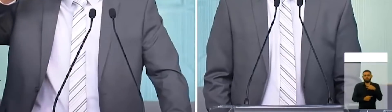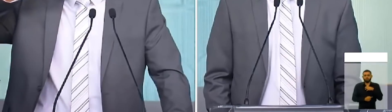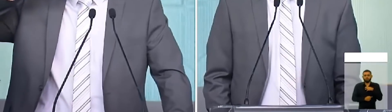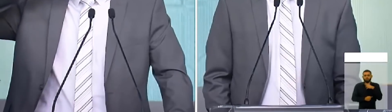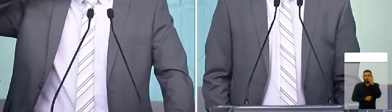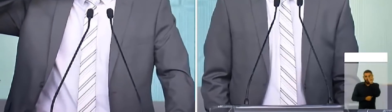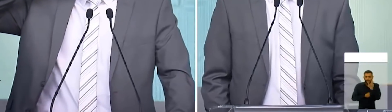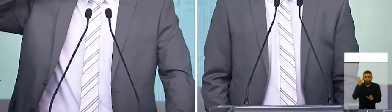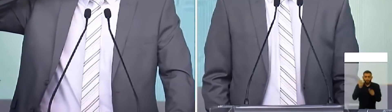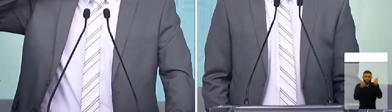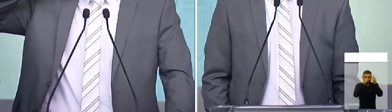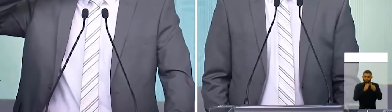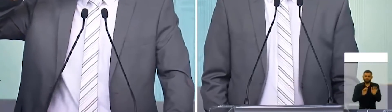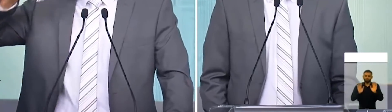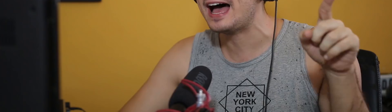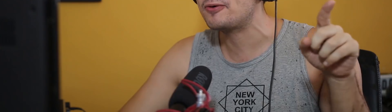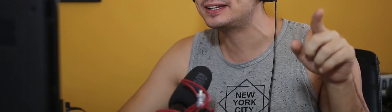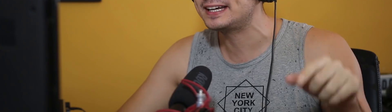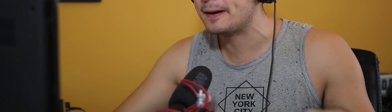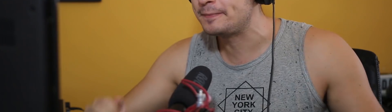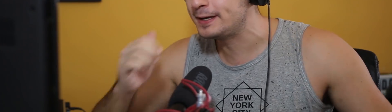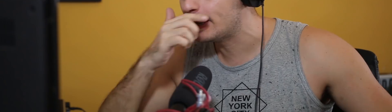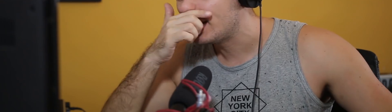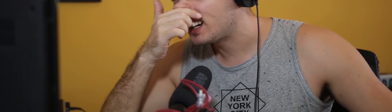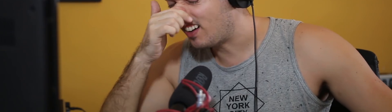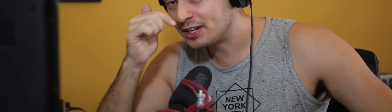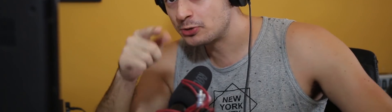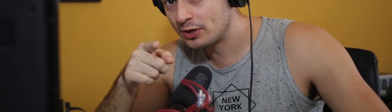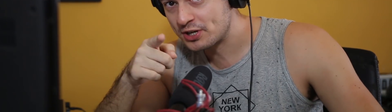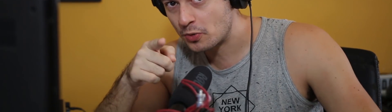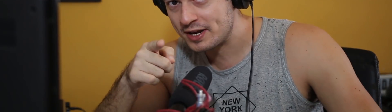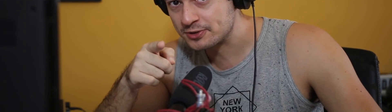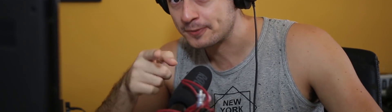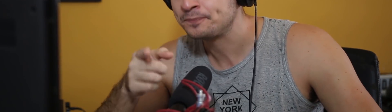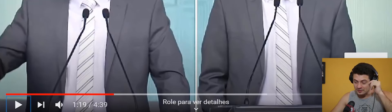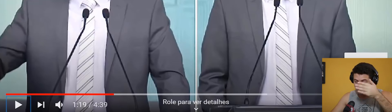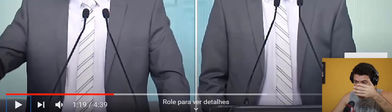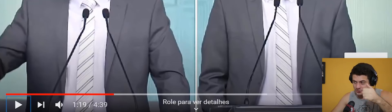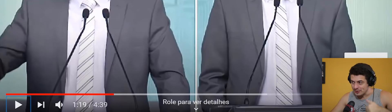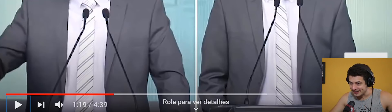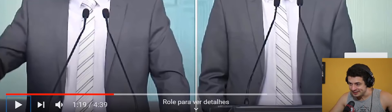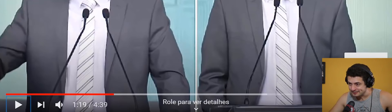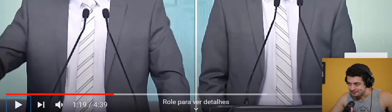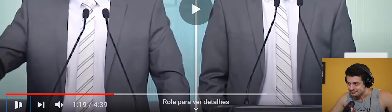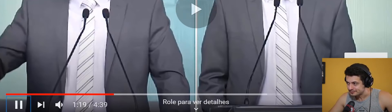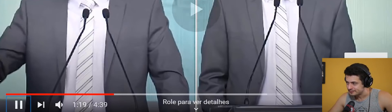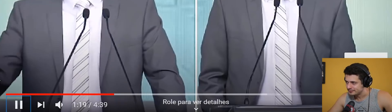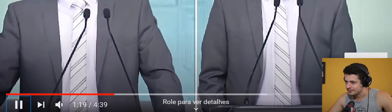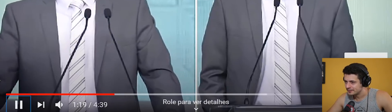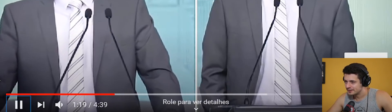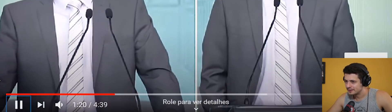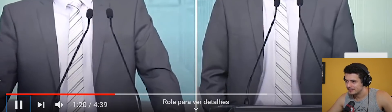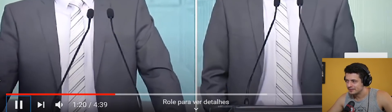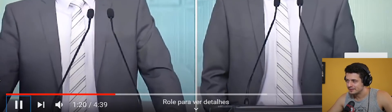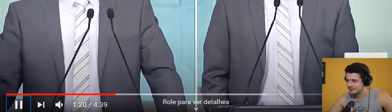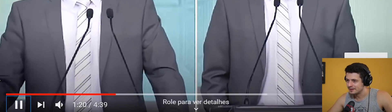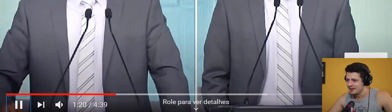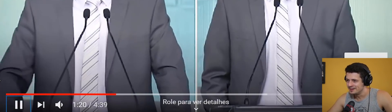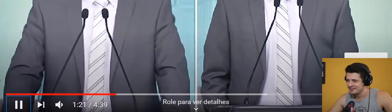Daciolo. O Cabo Daciolo também é adepto da água terapia. Cabo Daciolo, eu sei como é isso. Vou continuar aqui.